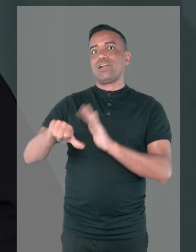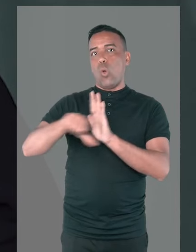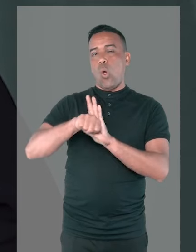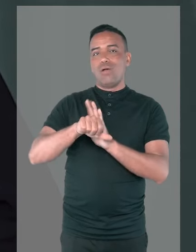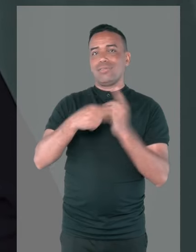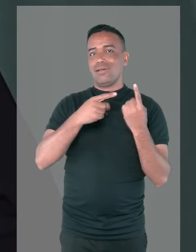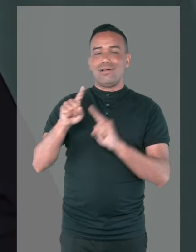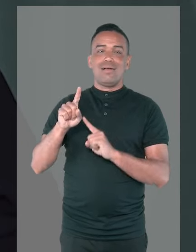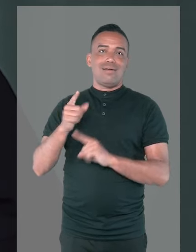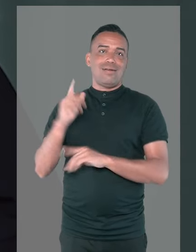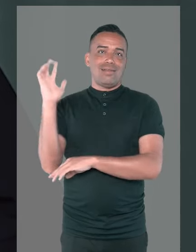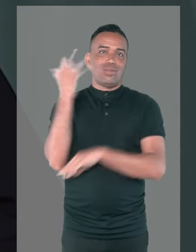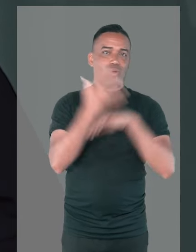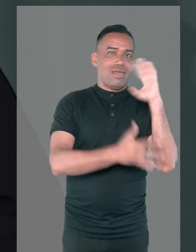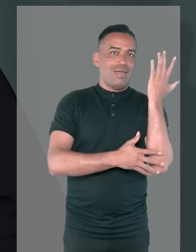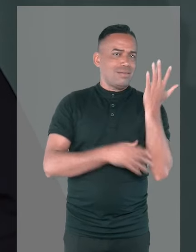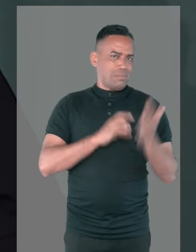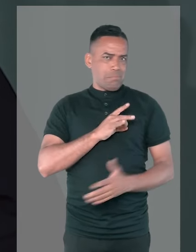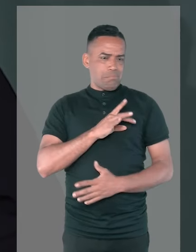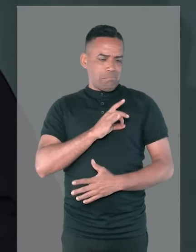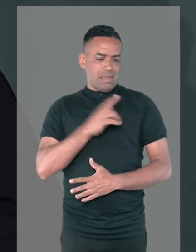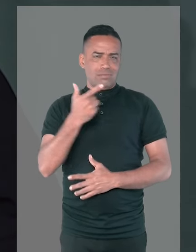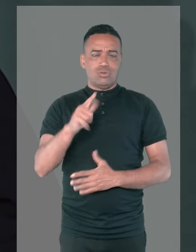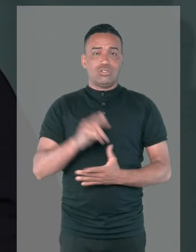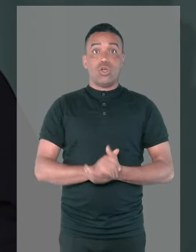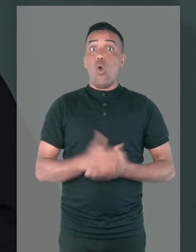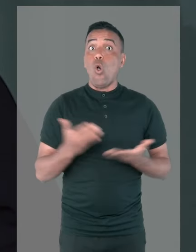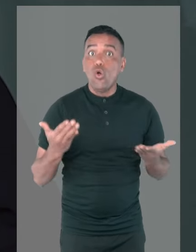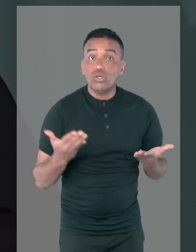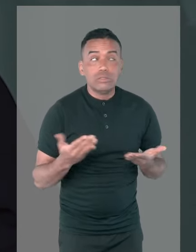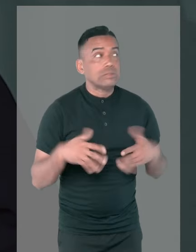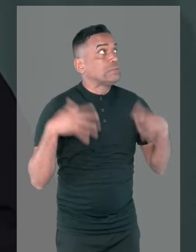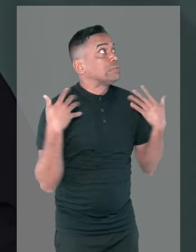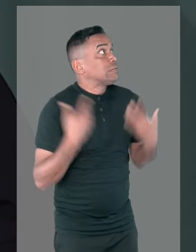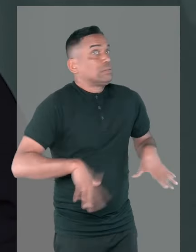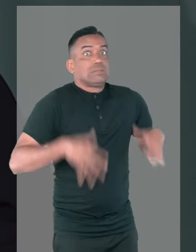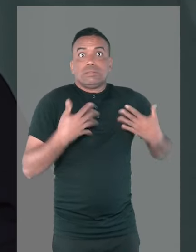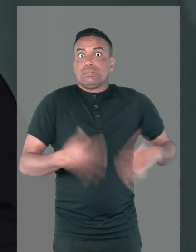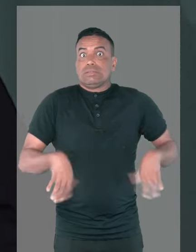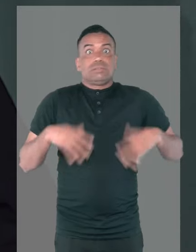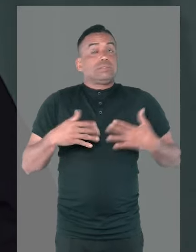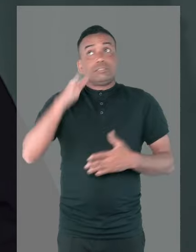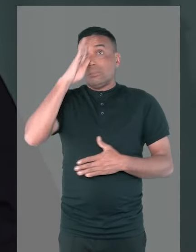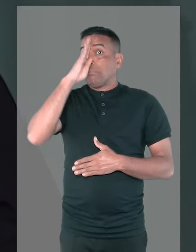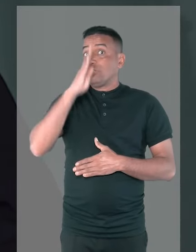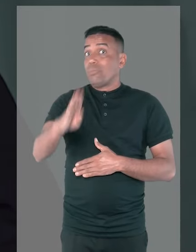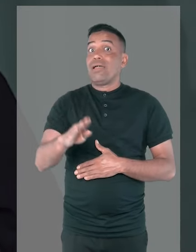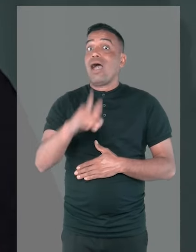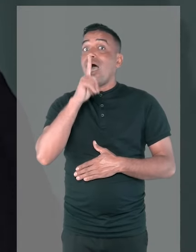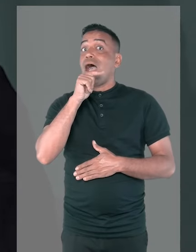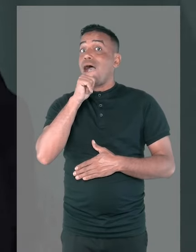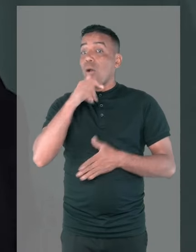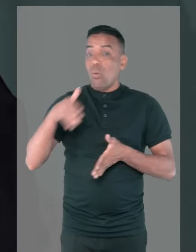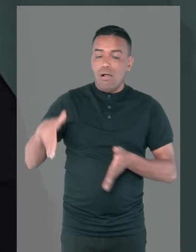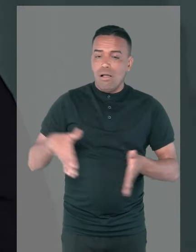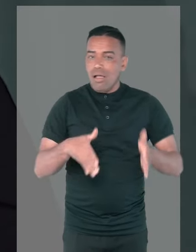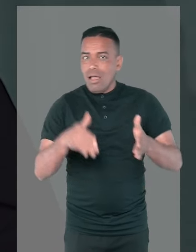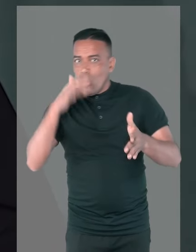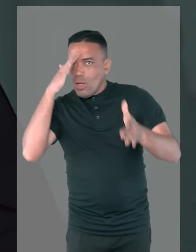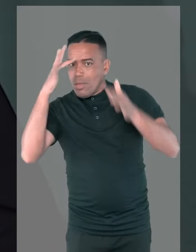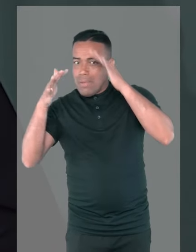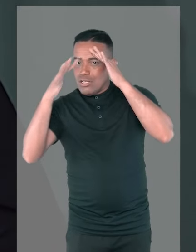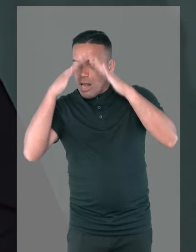medo. E hoje eu me pelo de medo, assim, principalmente de água. Começo a imaginar tudo que